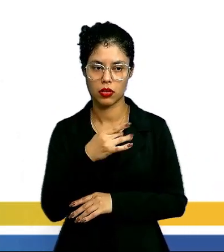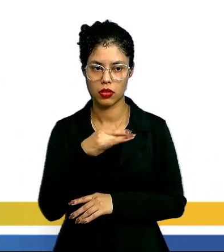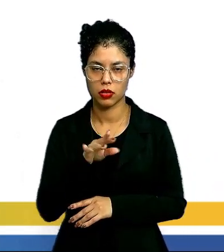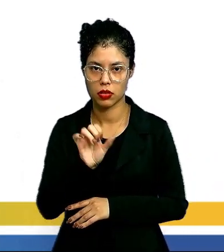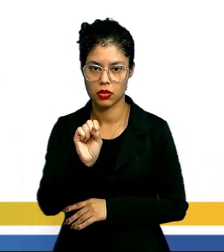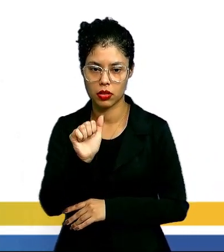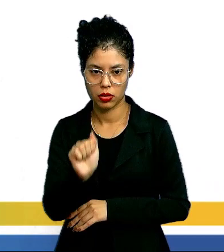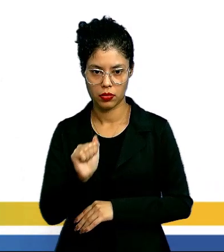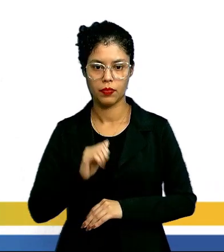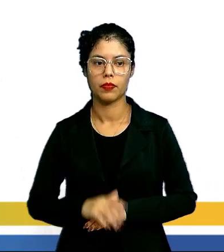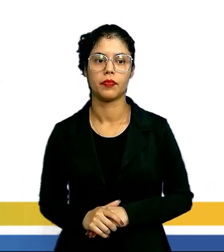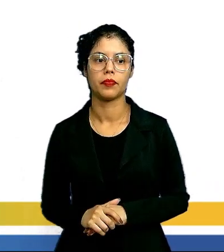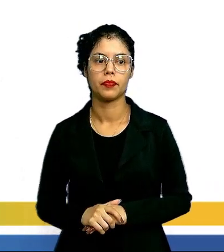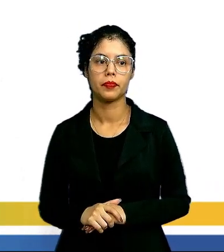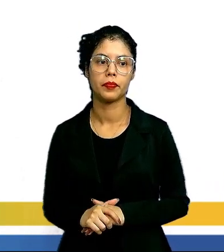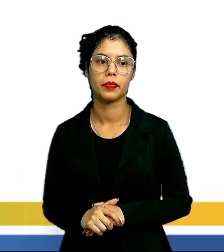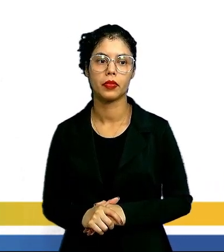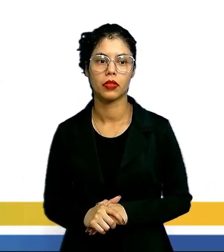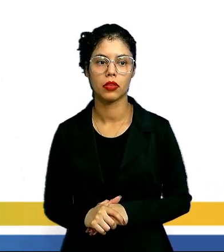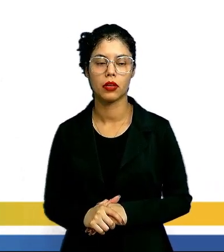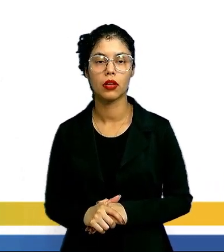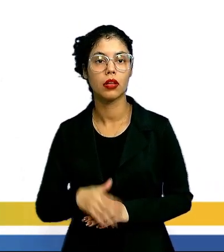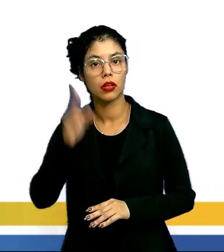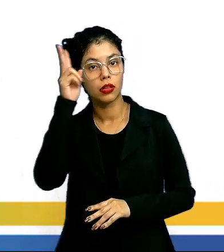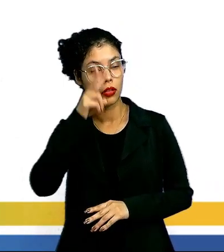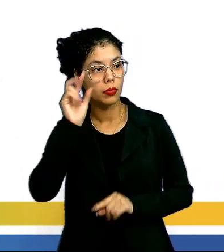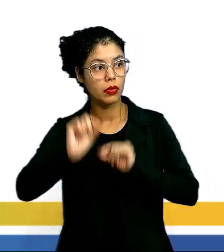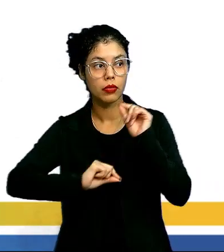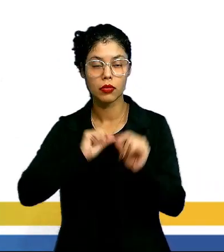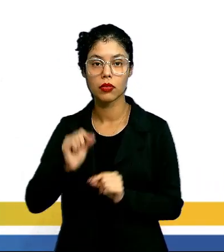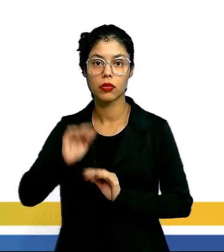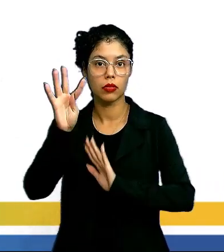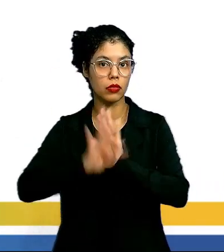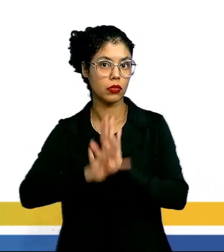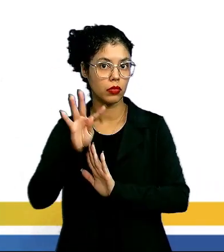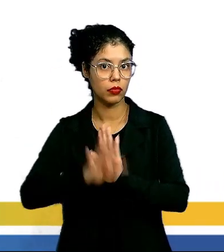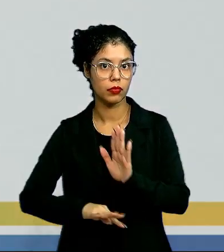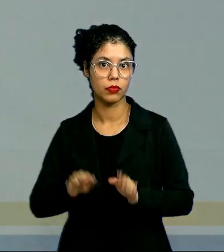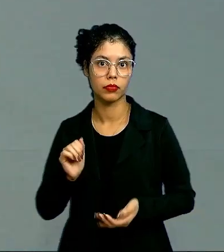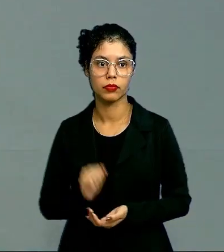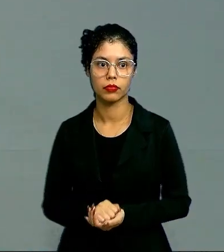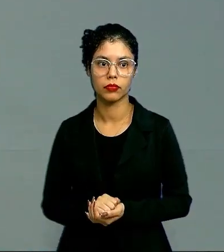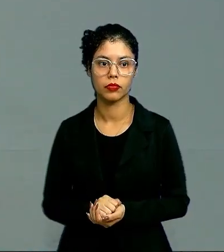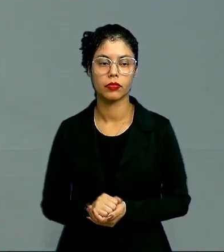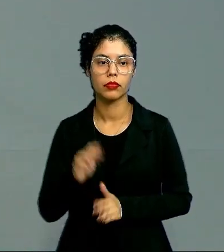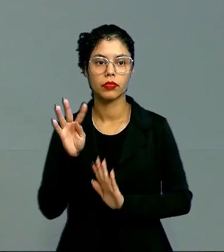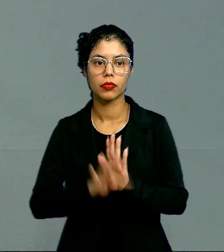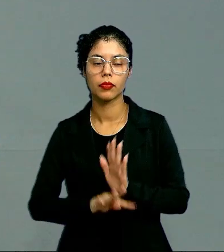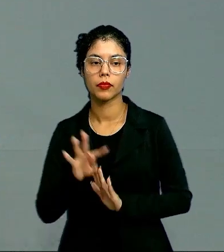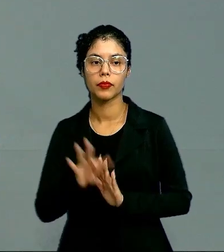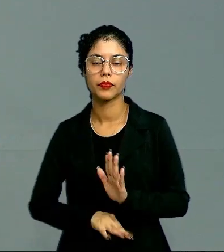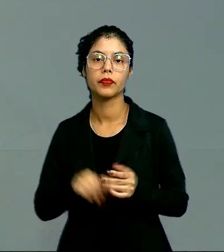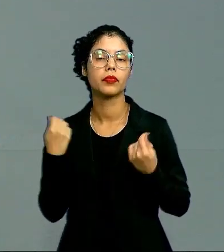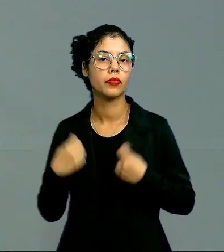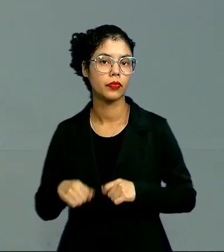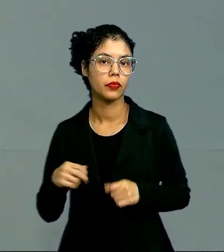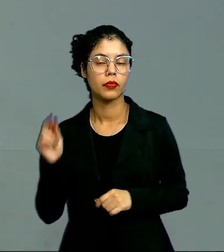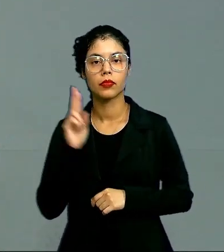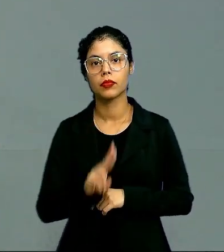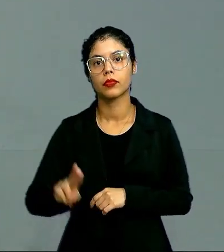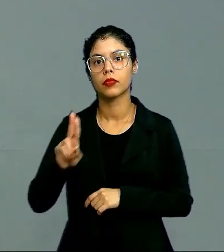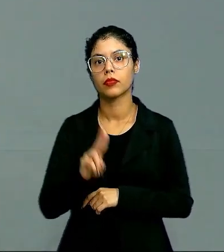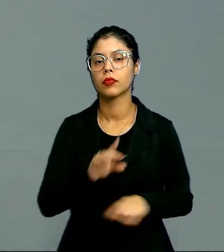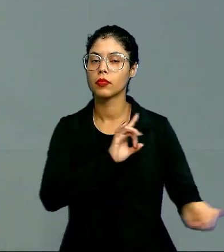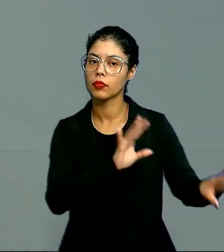e heterossexuais. Lembrando que esse texto é um texto que eu precisei utilizar